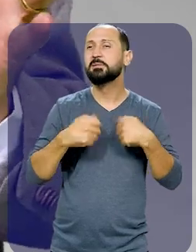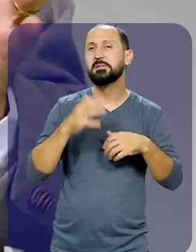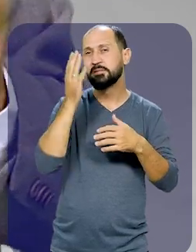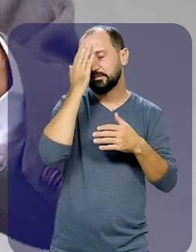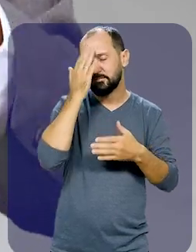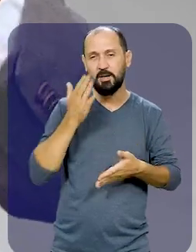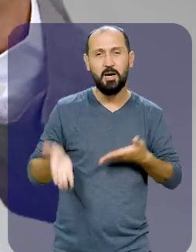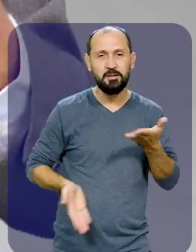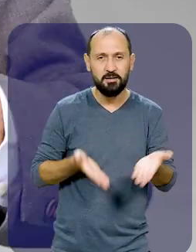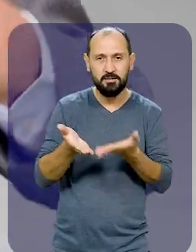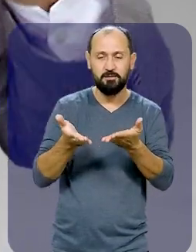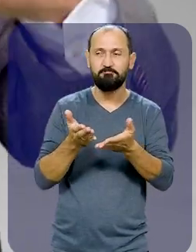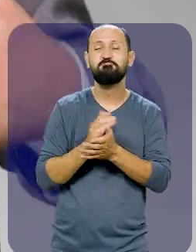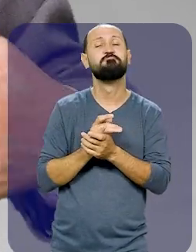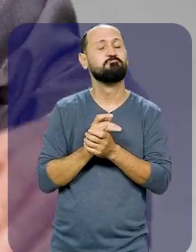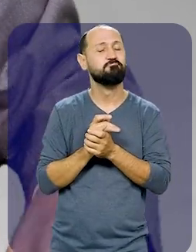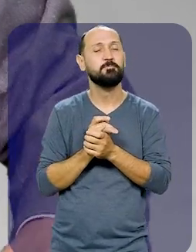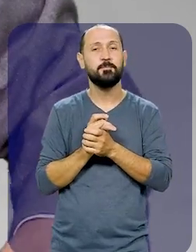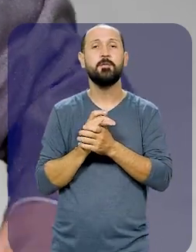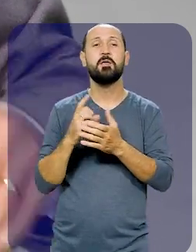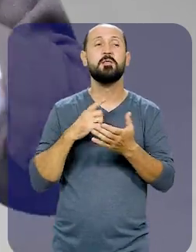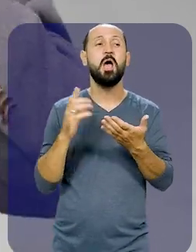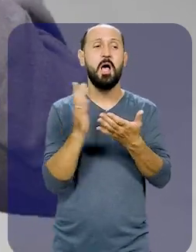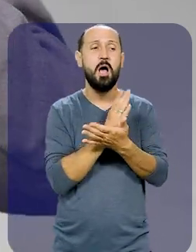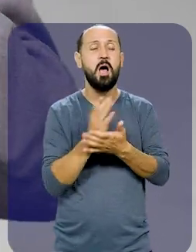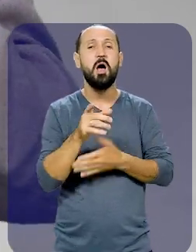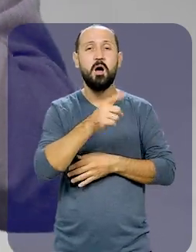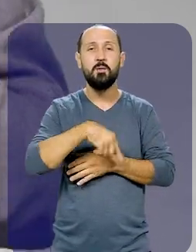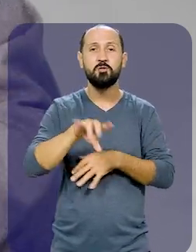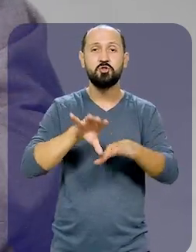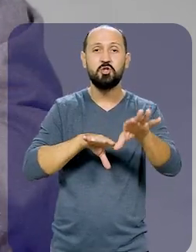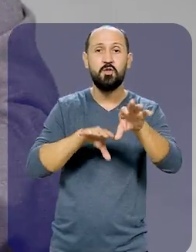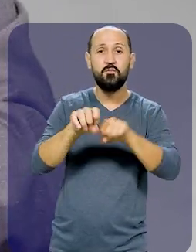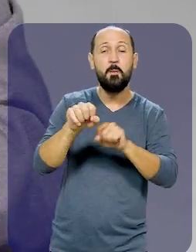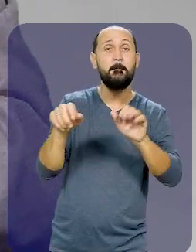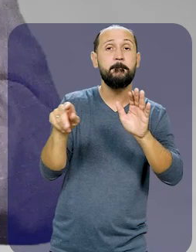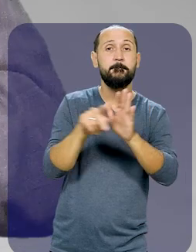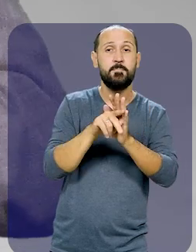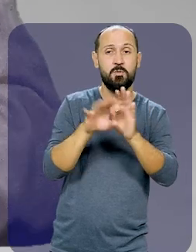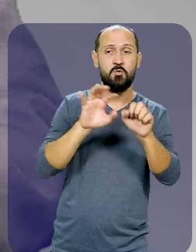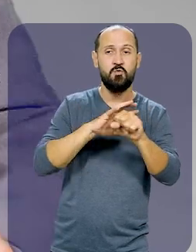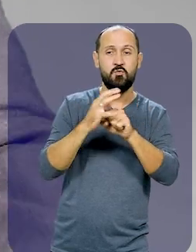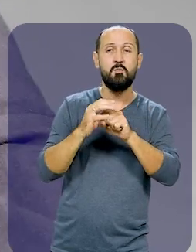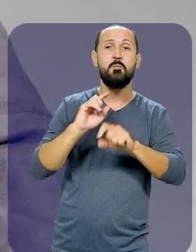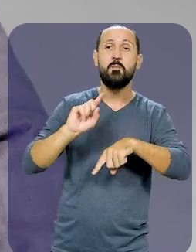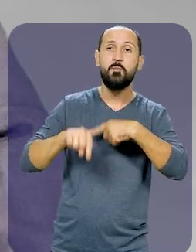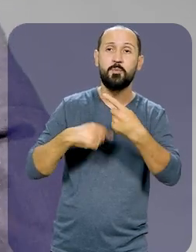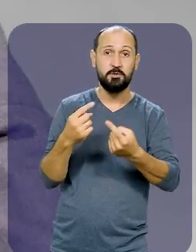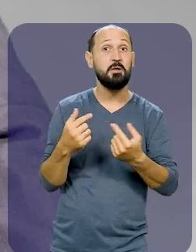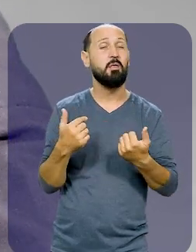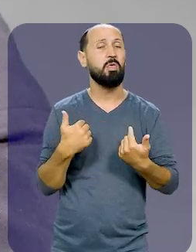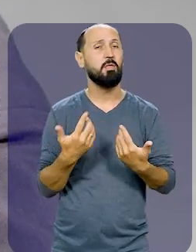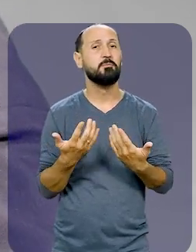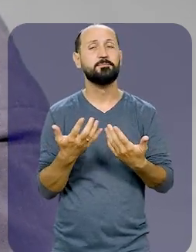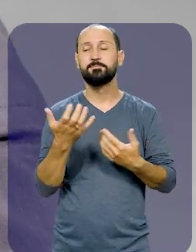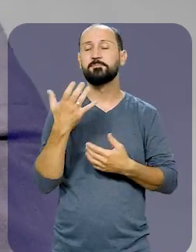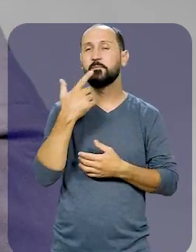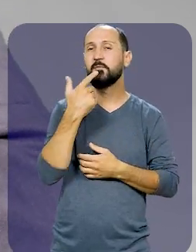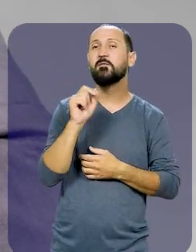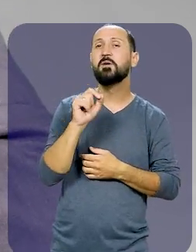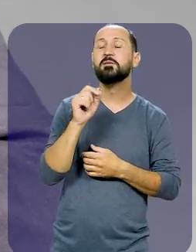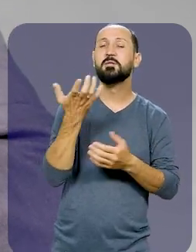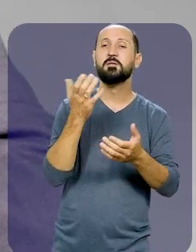tratar a Covid. Nós temos hoje pessoas que têm formação em pós-Covid. E eu queria até aqui fazer